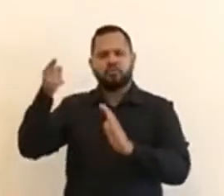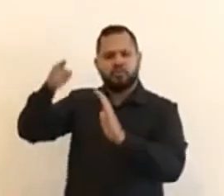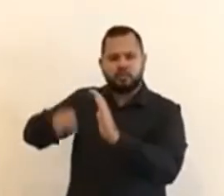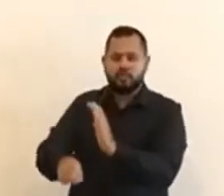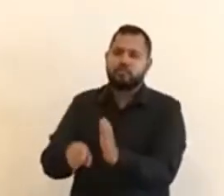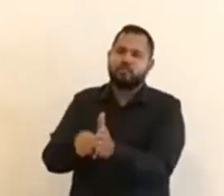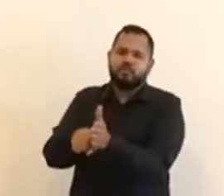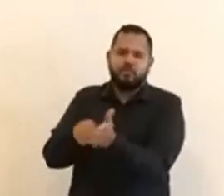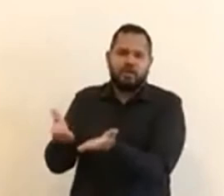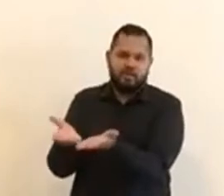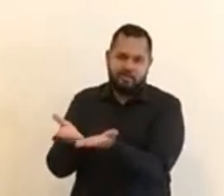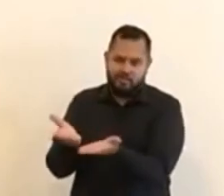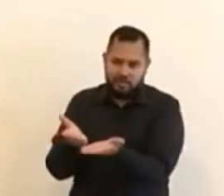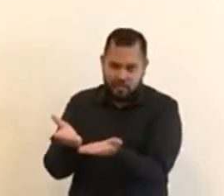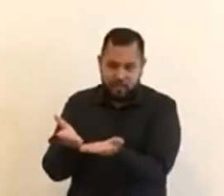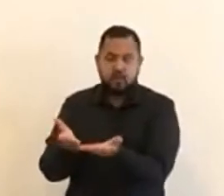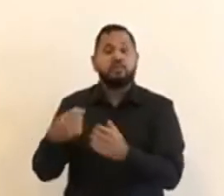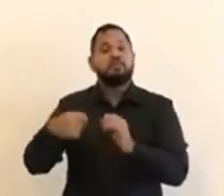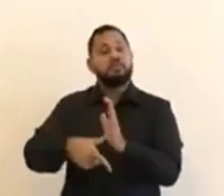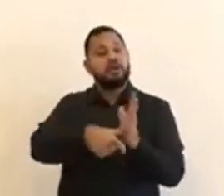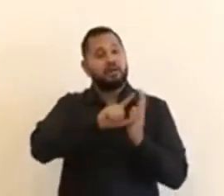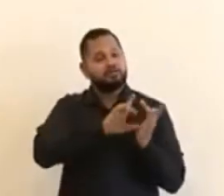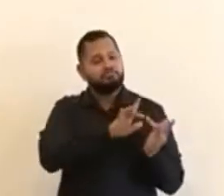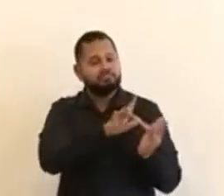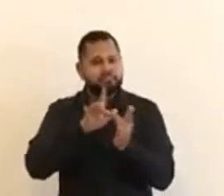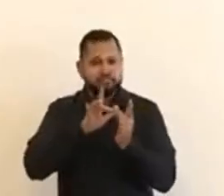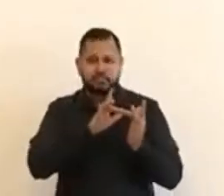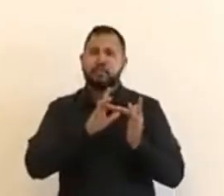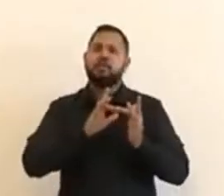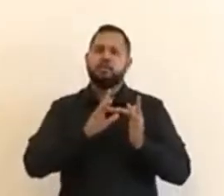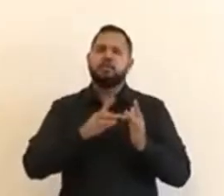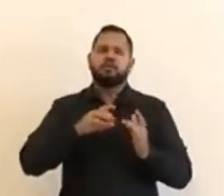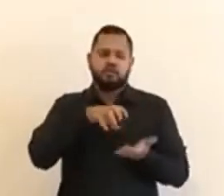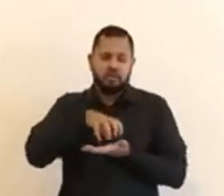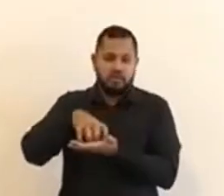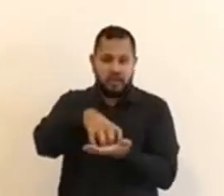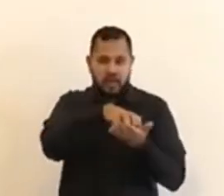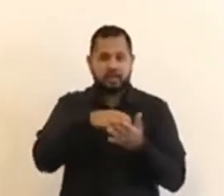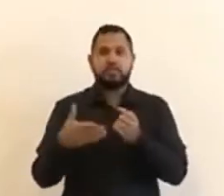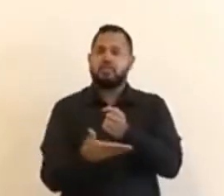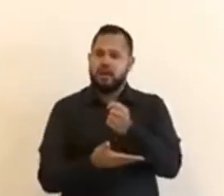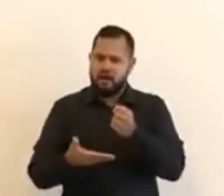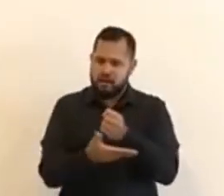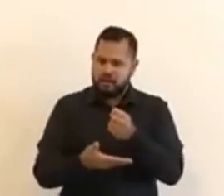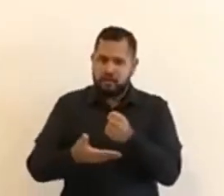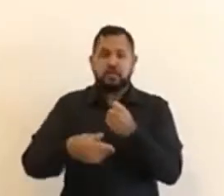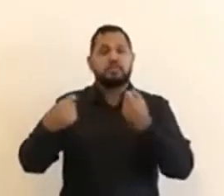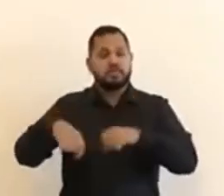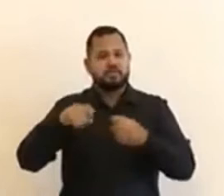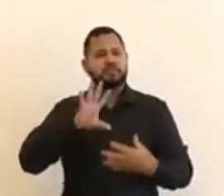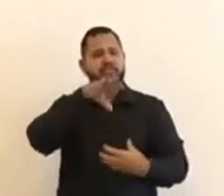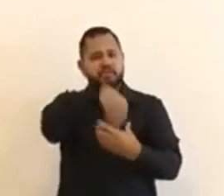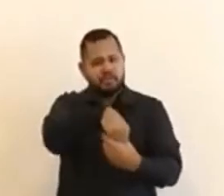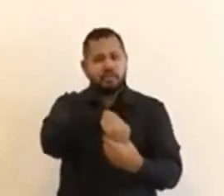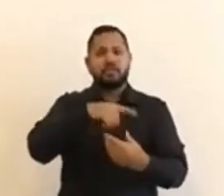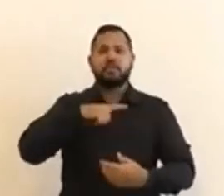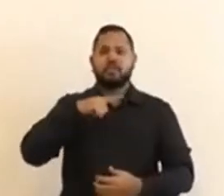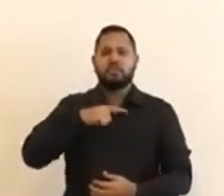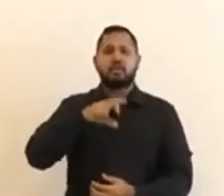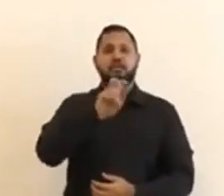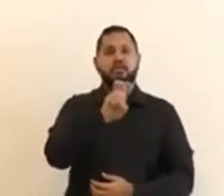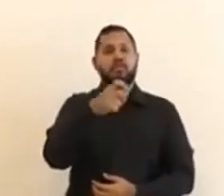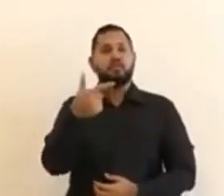complexidade. Vamos trabalhar a comunicação. Todas as nossas unidades básicas, ministro, estão abastecidas com